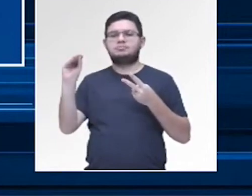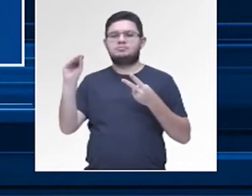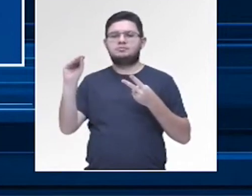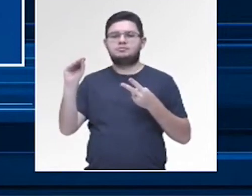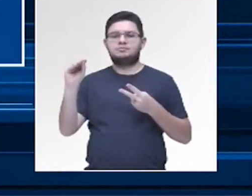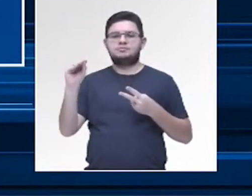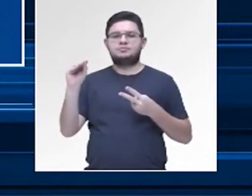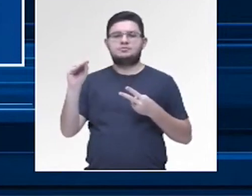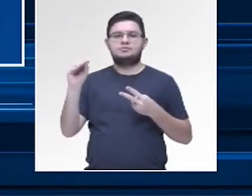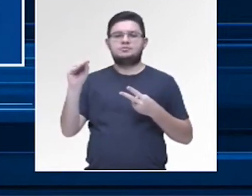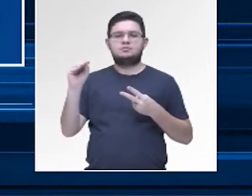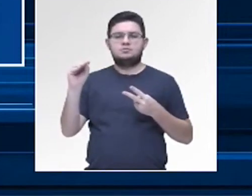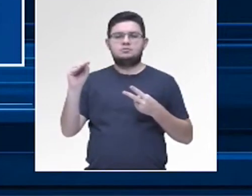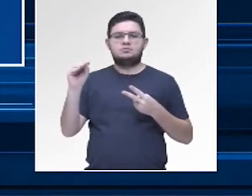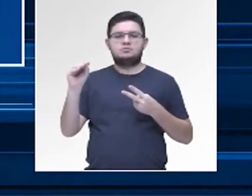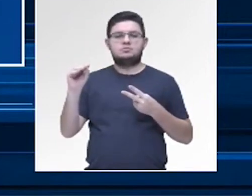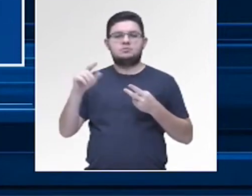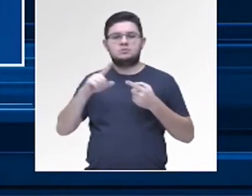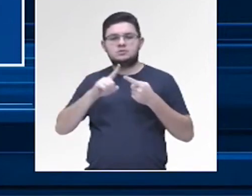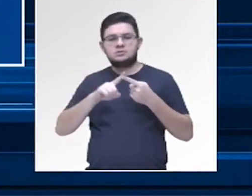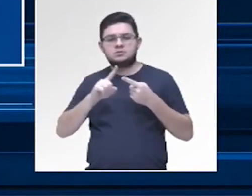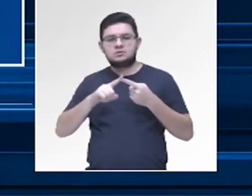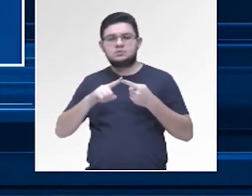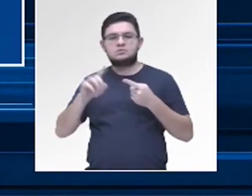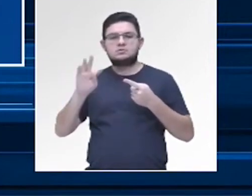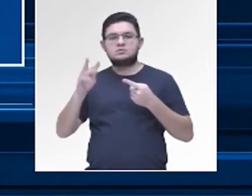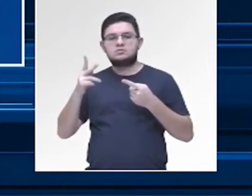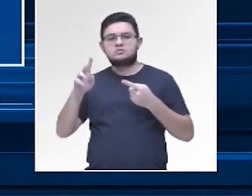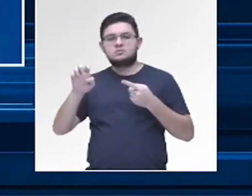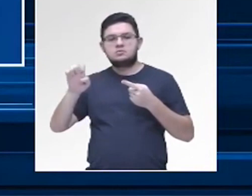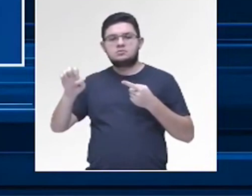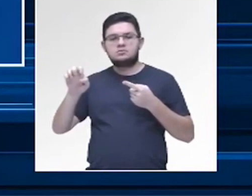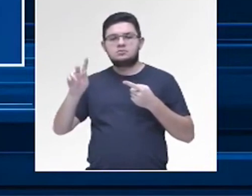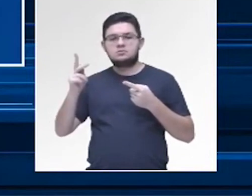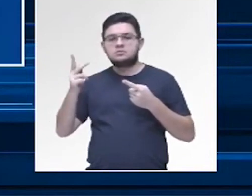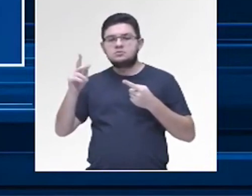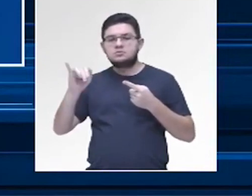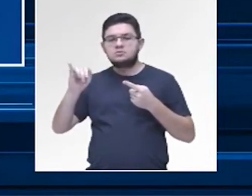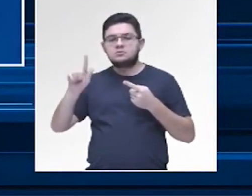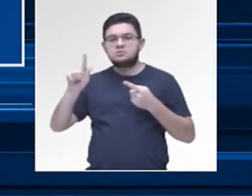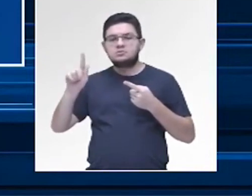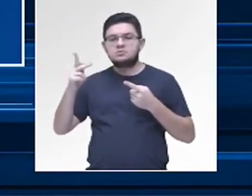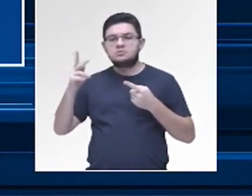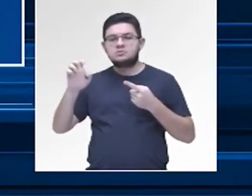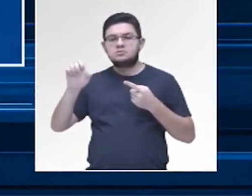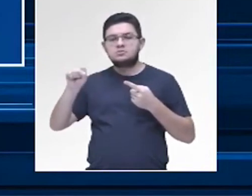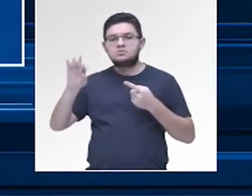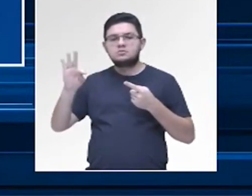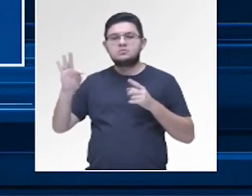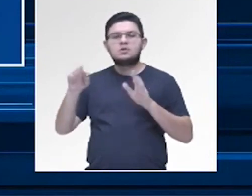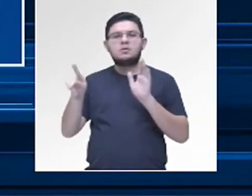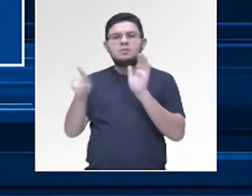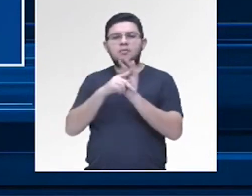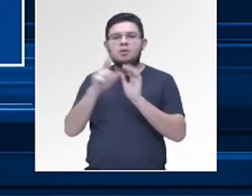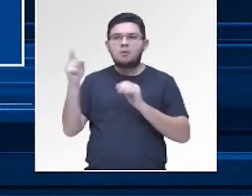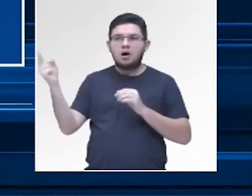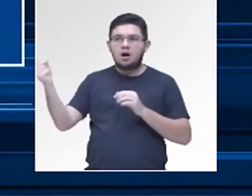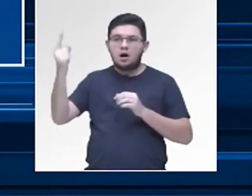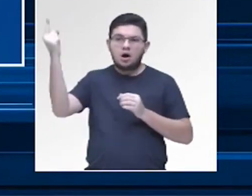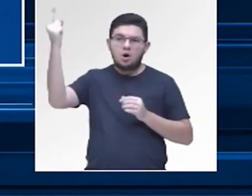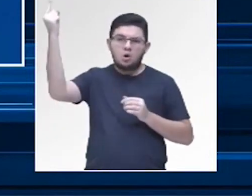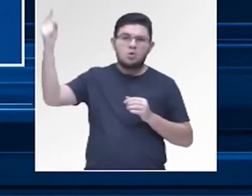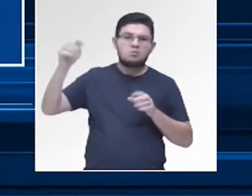highest é para alturas, né? Muito elevadas, como montanhas, árvores, ok?